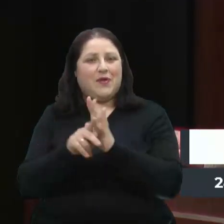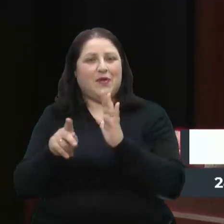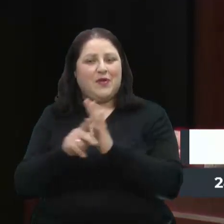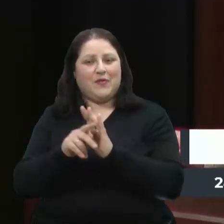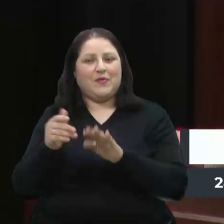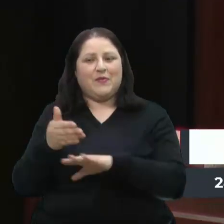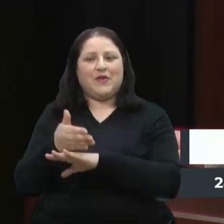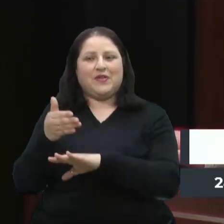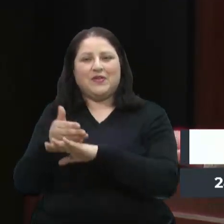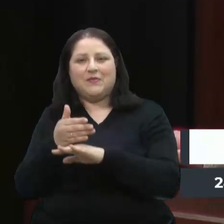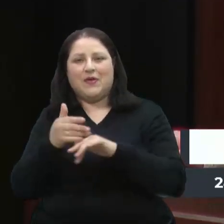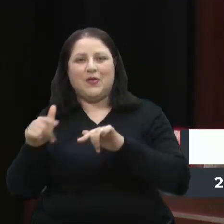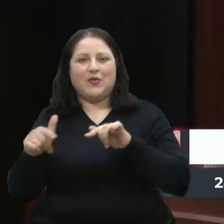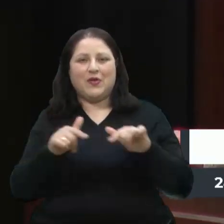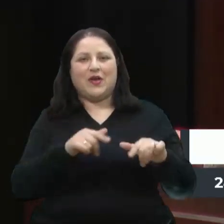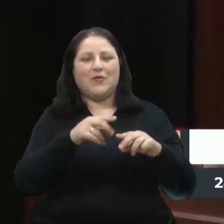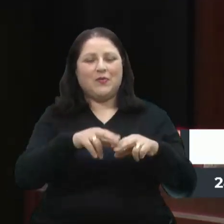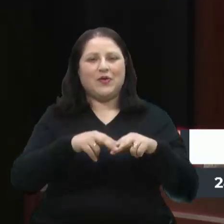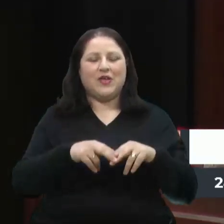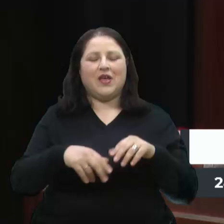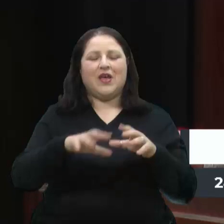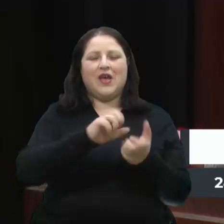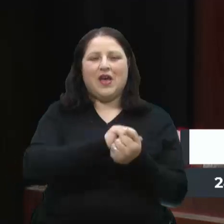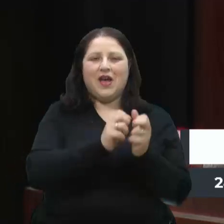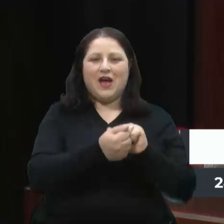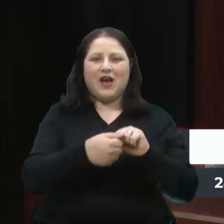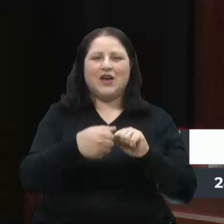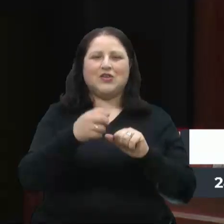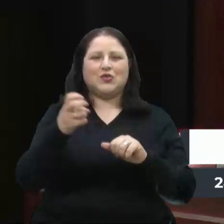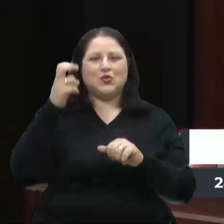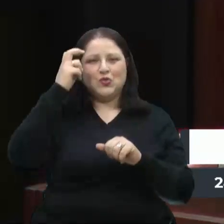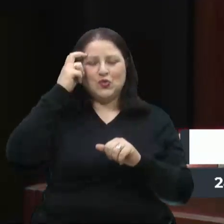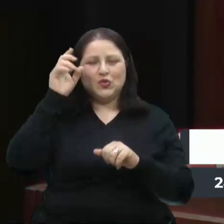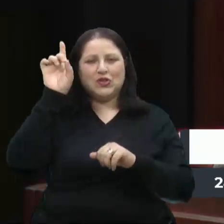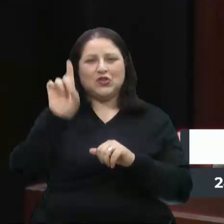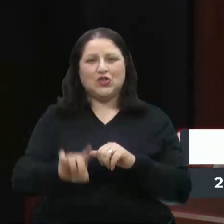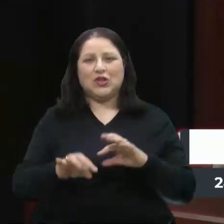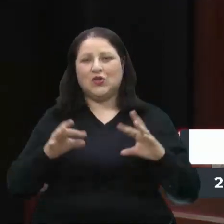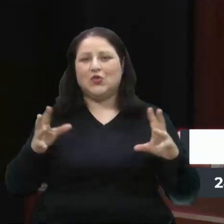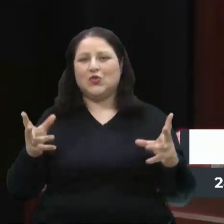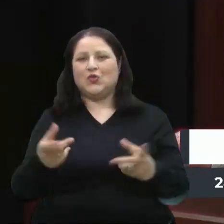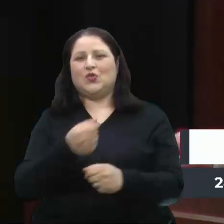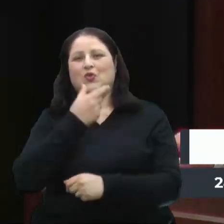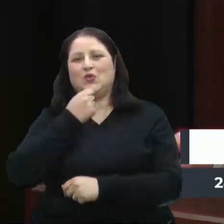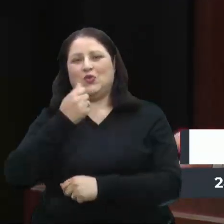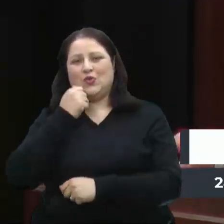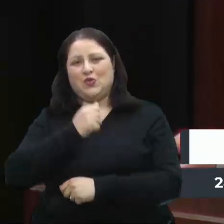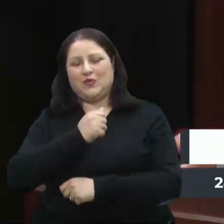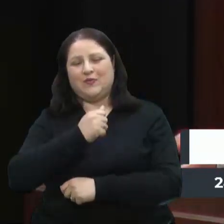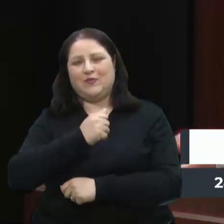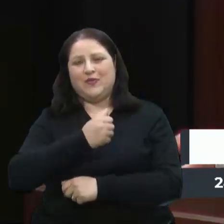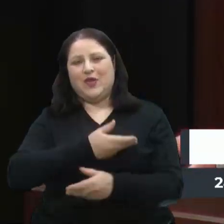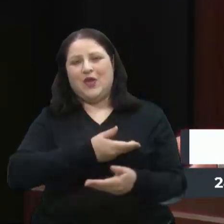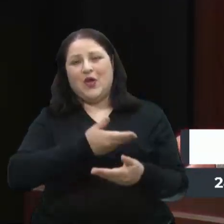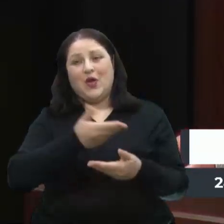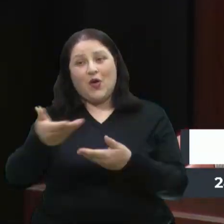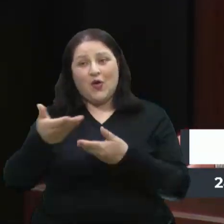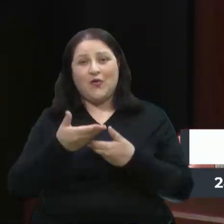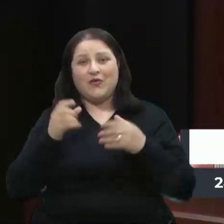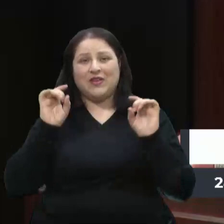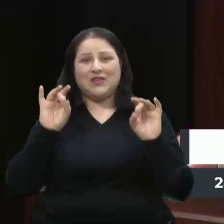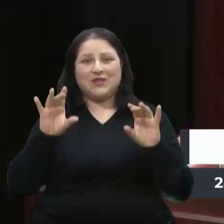e a cultura são um direito constitucional de todos e todas. Então eu quero deixar aqui esse convite super